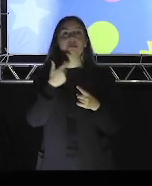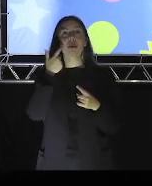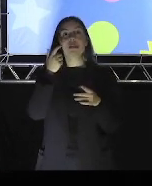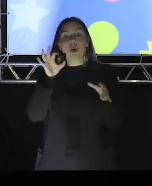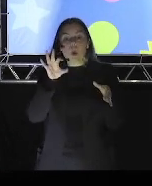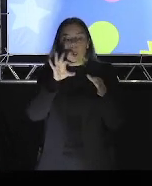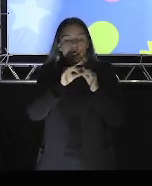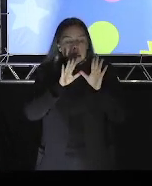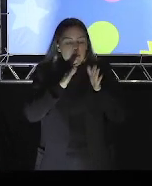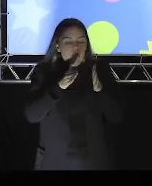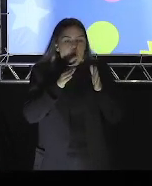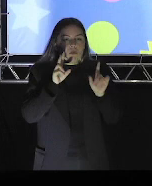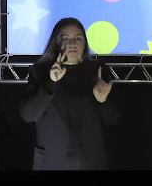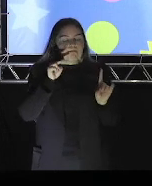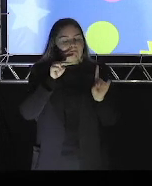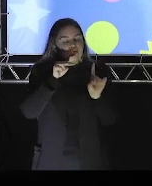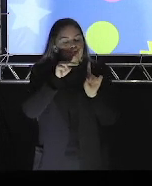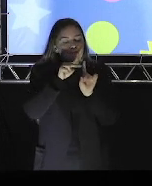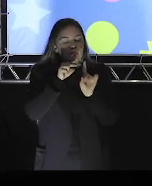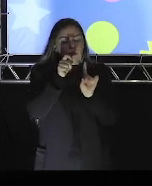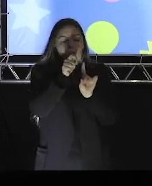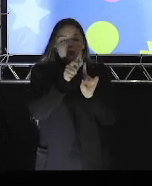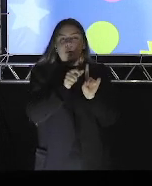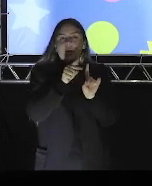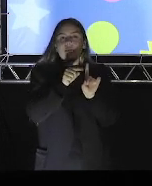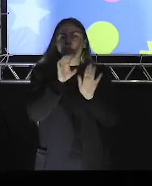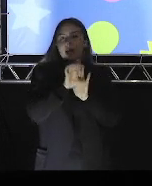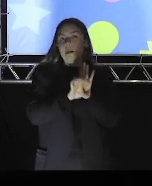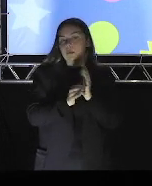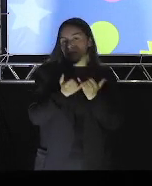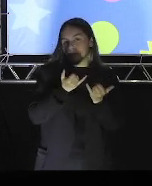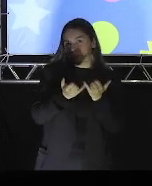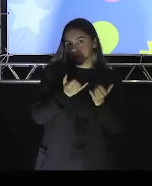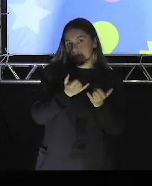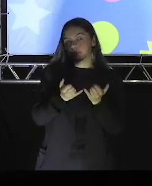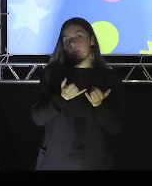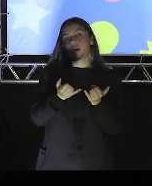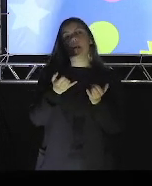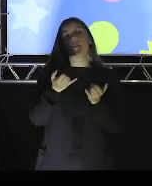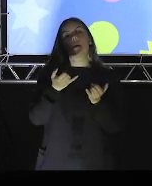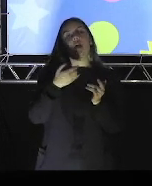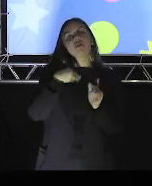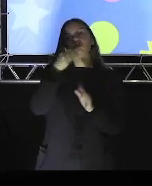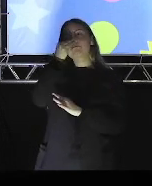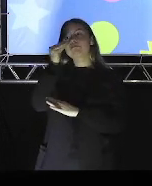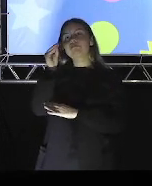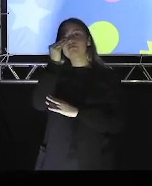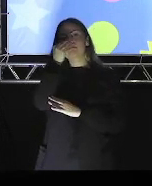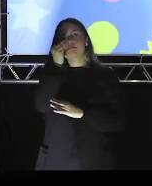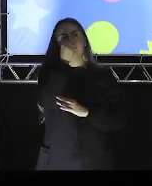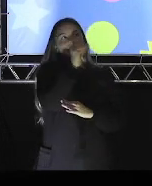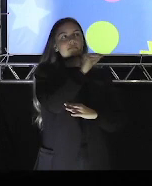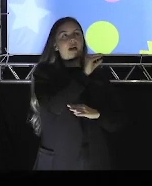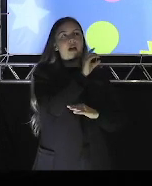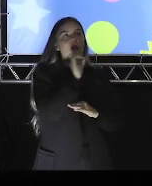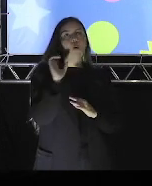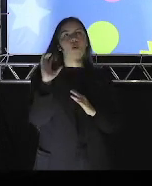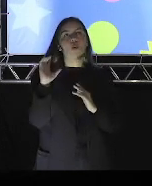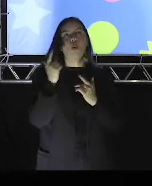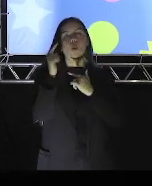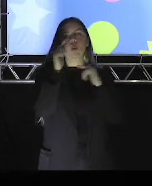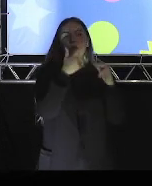com o local onde eu estou, que é o capítulo, por exemplo, que eu estou simplesmente atuando naquele sentido,